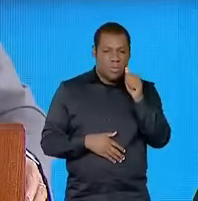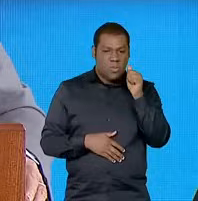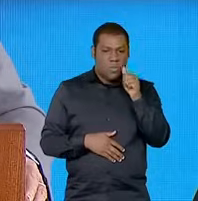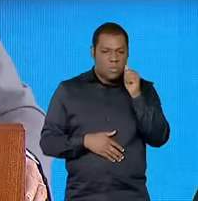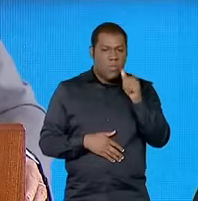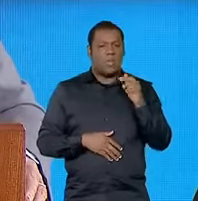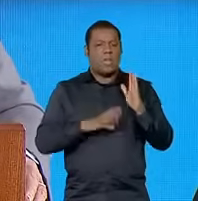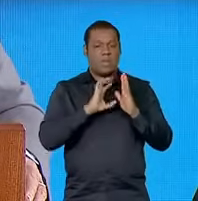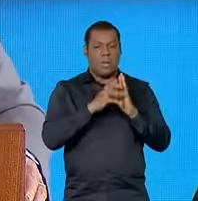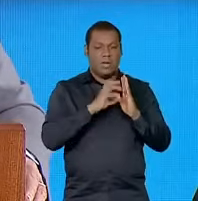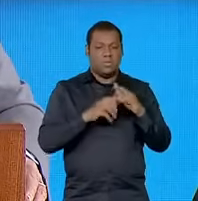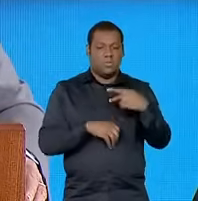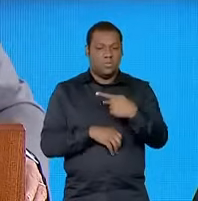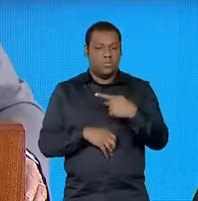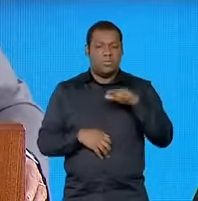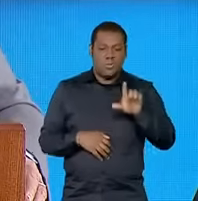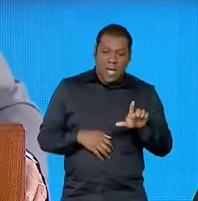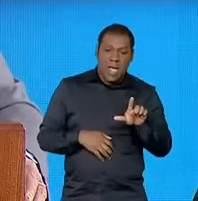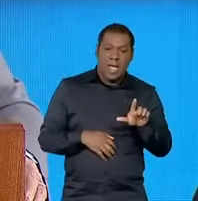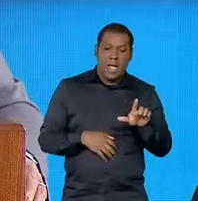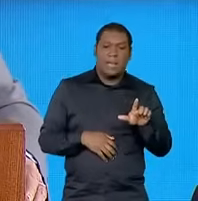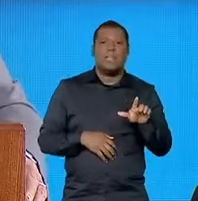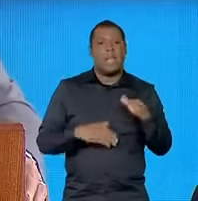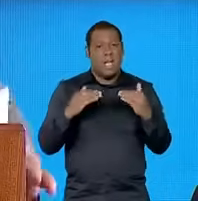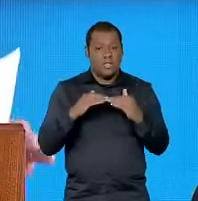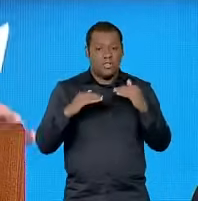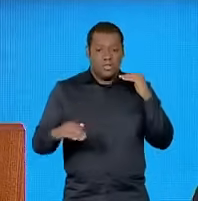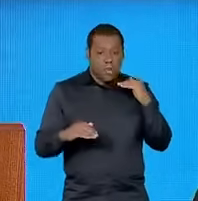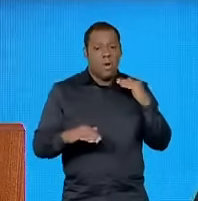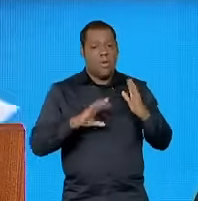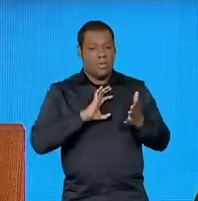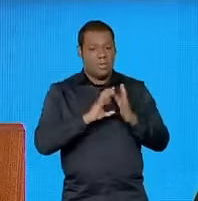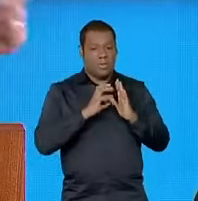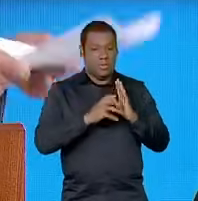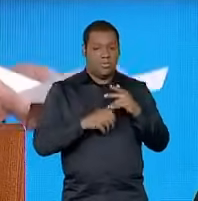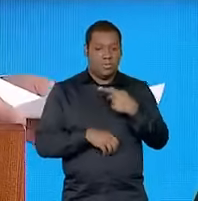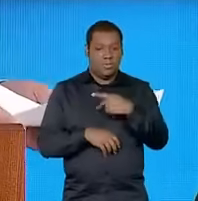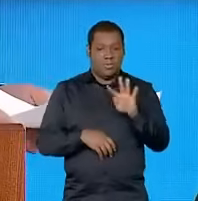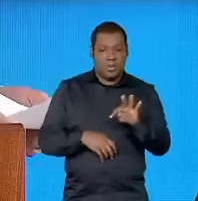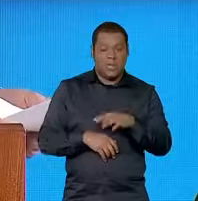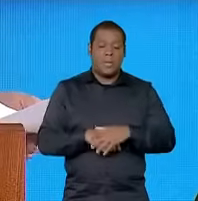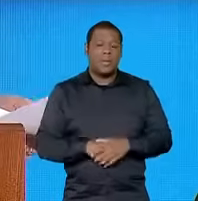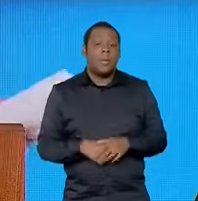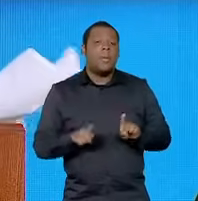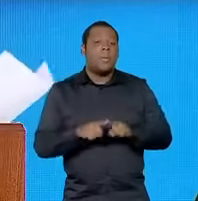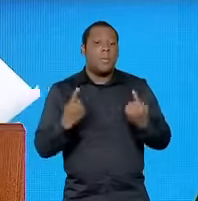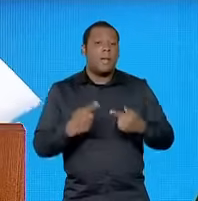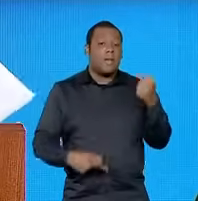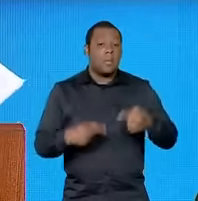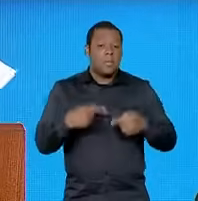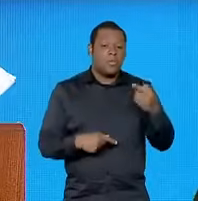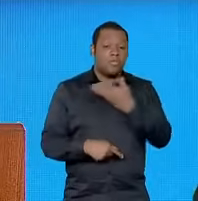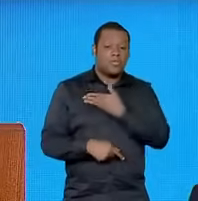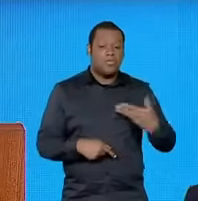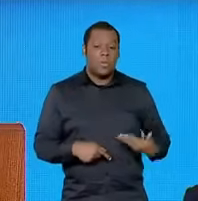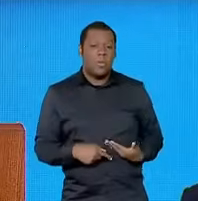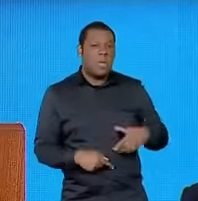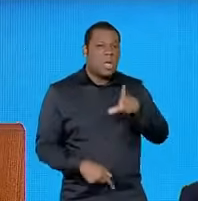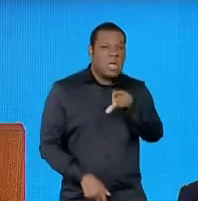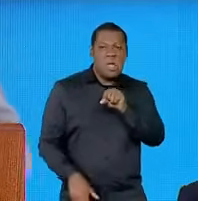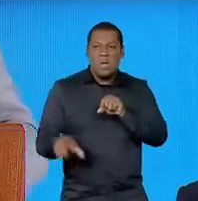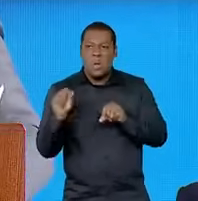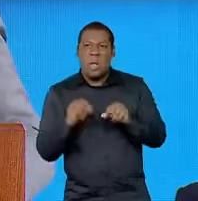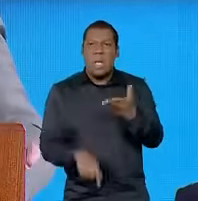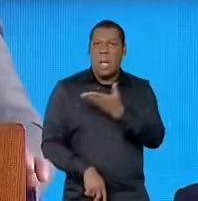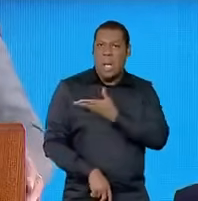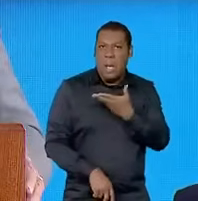ao governo, e eu queria dizer para vocês que aqui, na hora da gente fazer política pública, a gente não escolhe amigo,